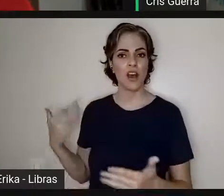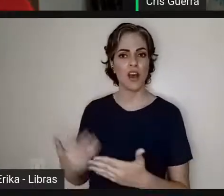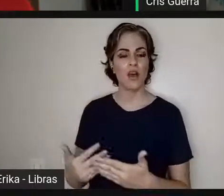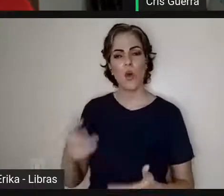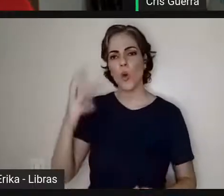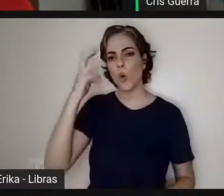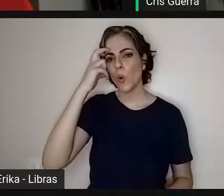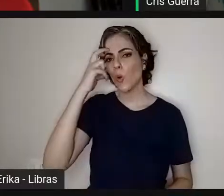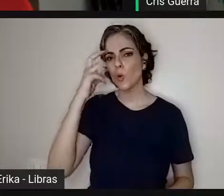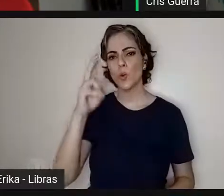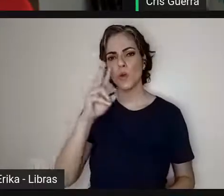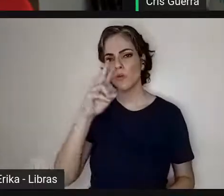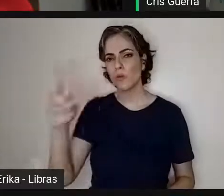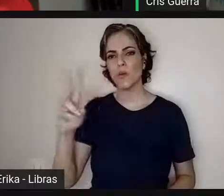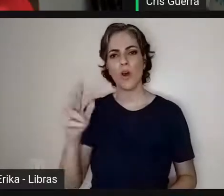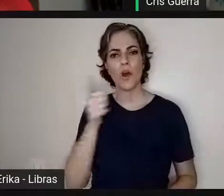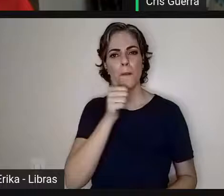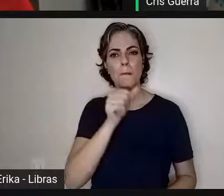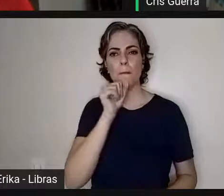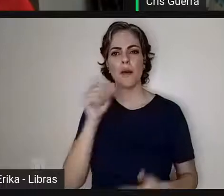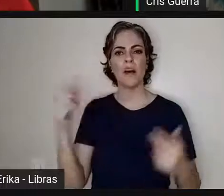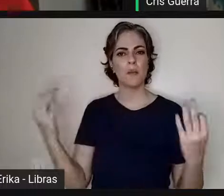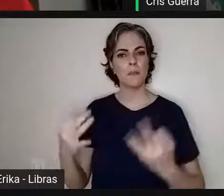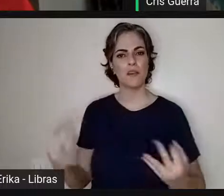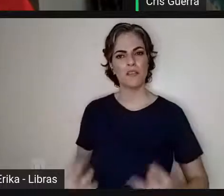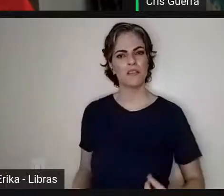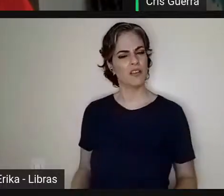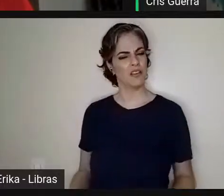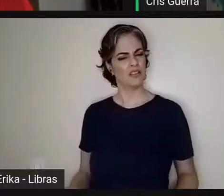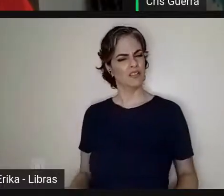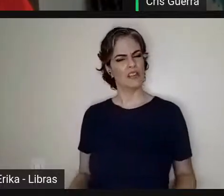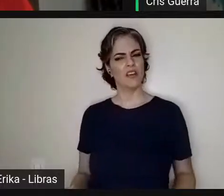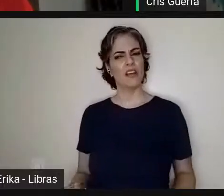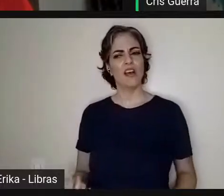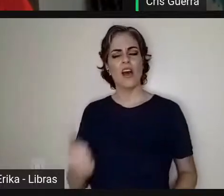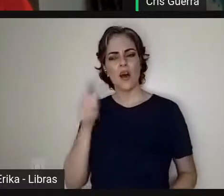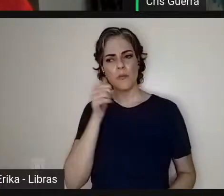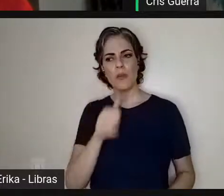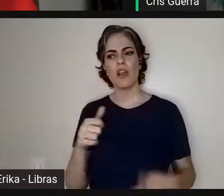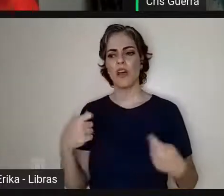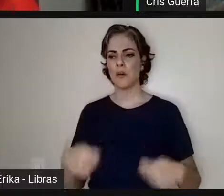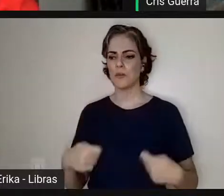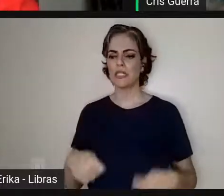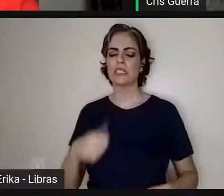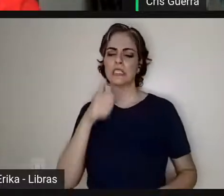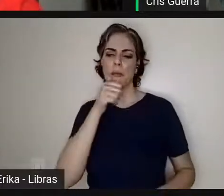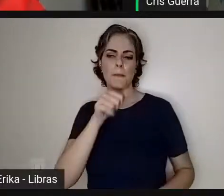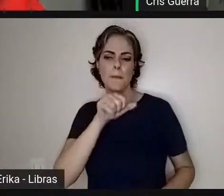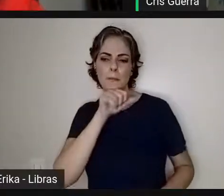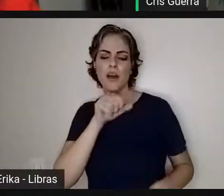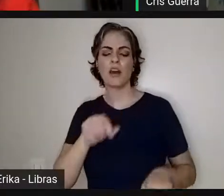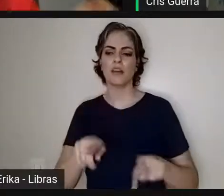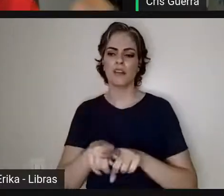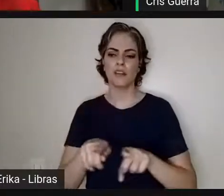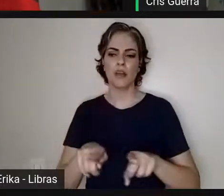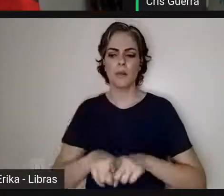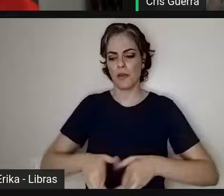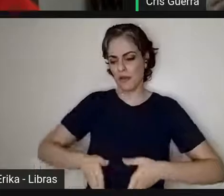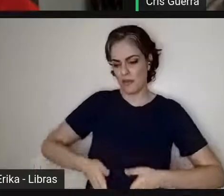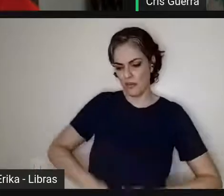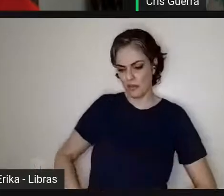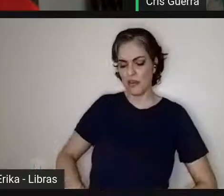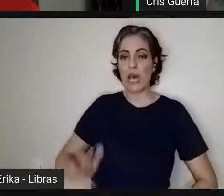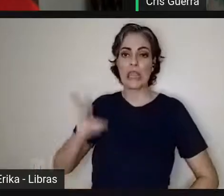cultura da maternidade perfeita, né? Então, a mulher, ela tem que ser mãe, e aí ela tem que parir em